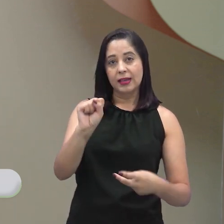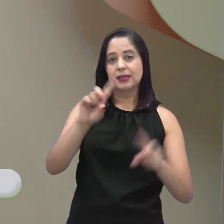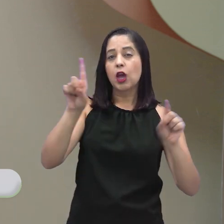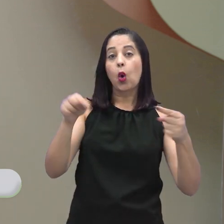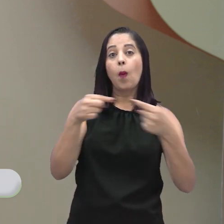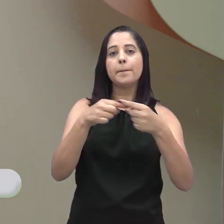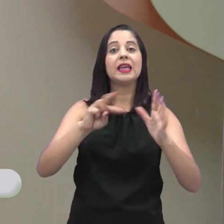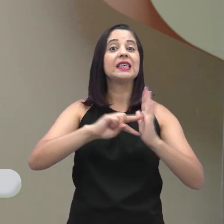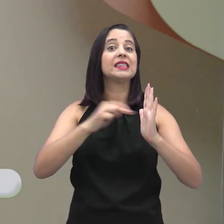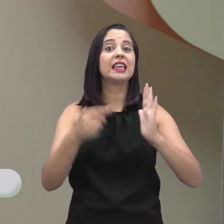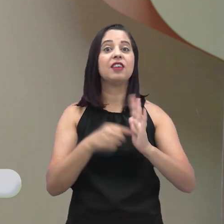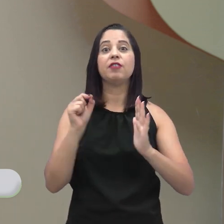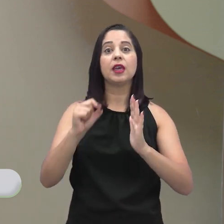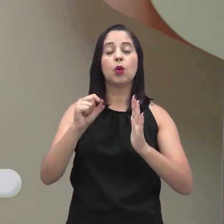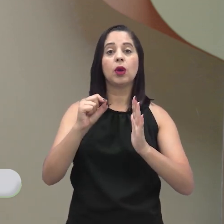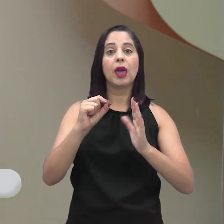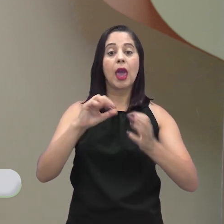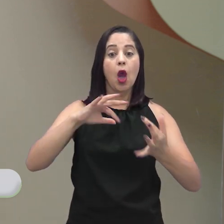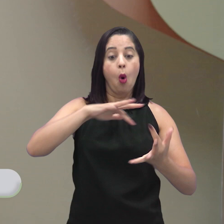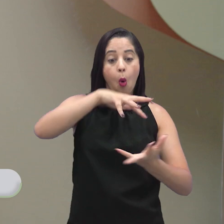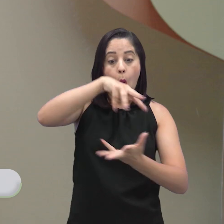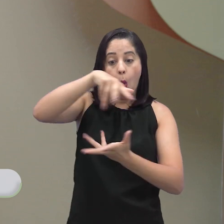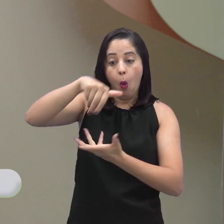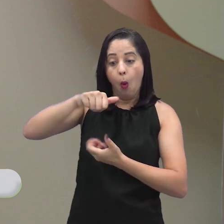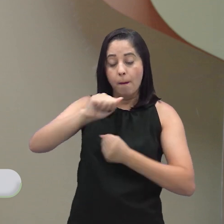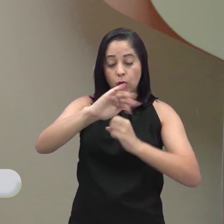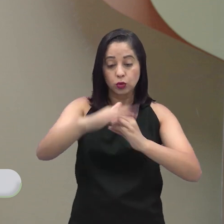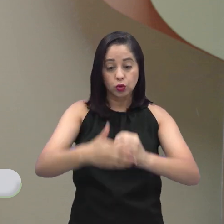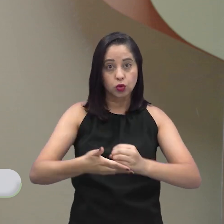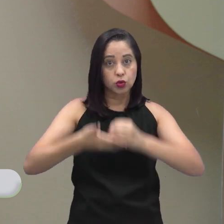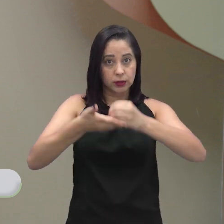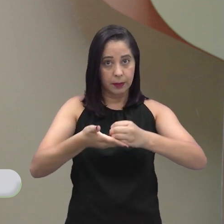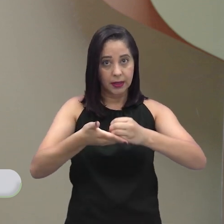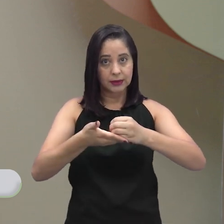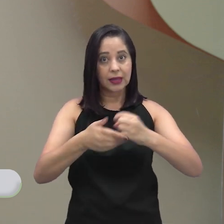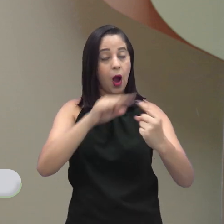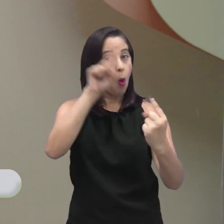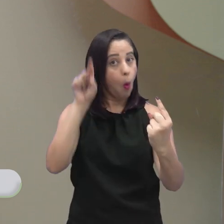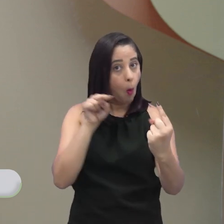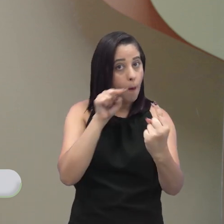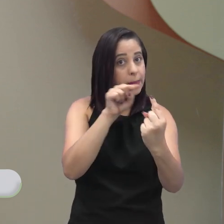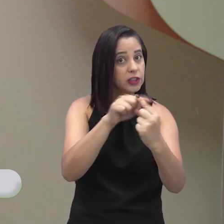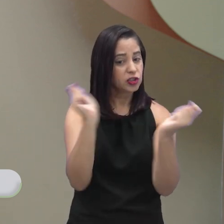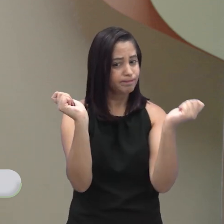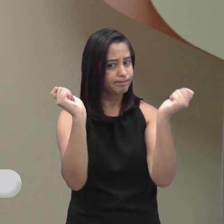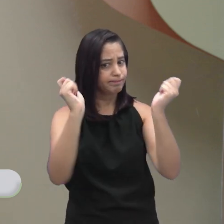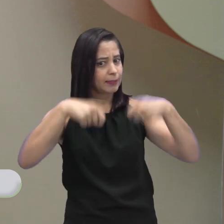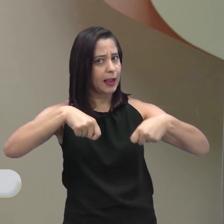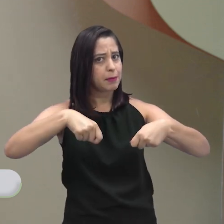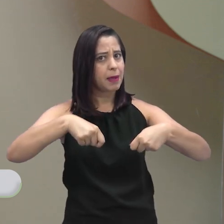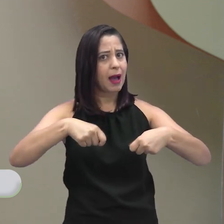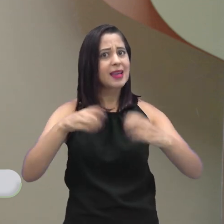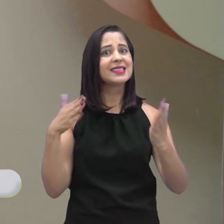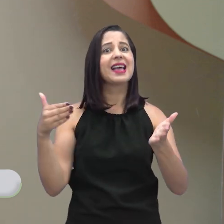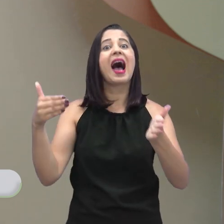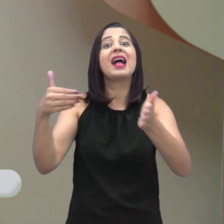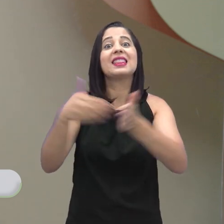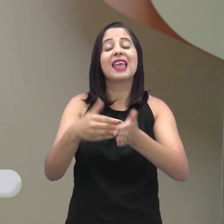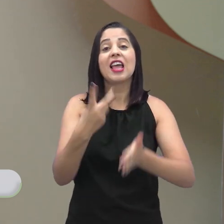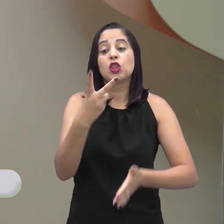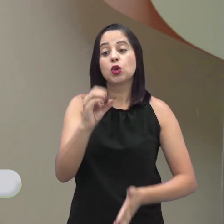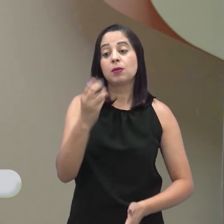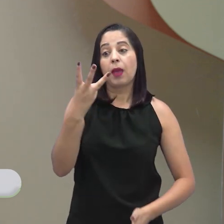de Desenvolvimento Sustentável. A intenção é que essas metas sejam realidade no mundo todo até